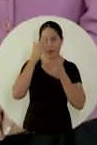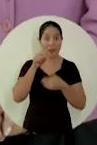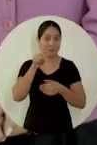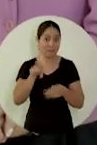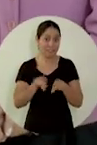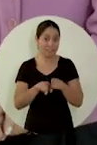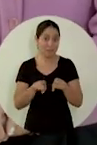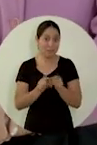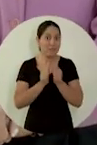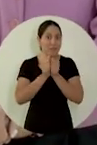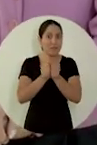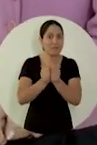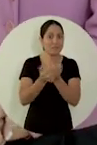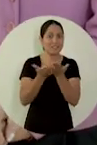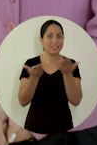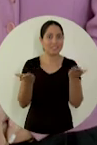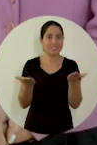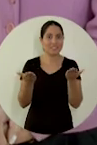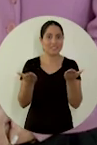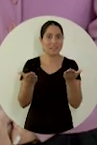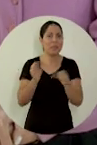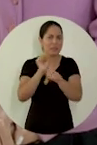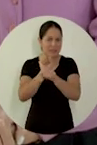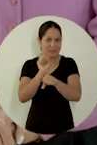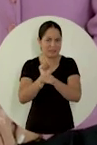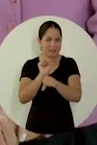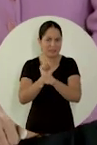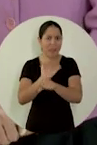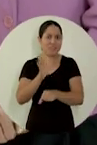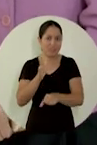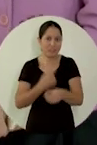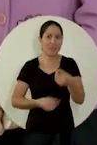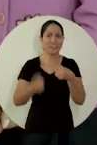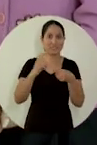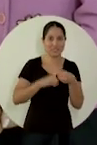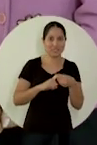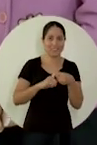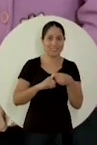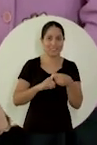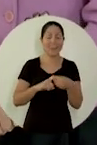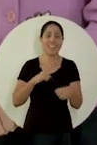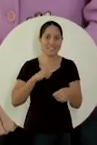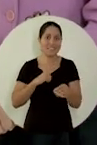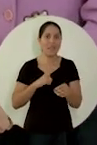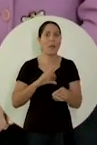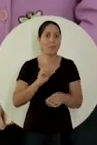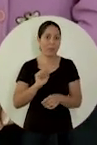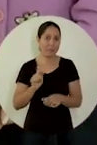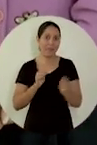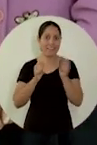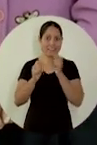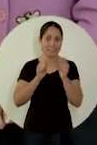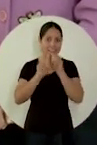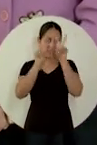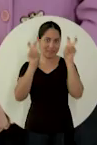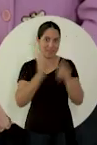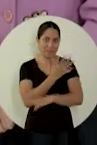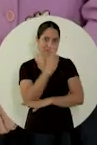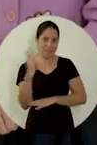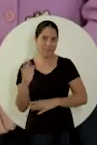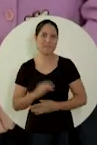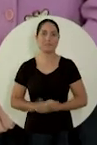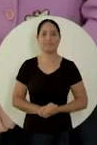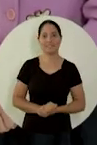vocês. Obrigada a você também pela sua companhia, mas não sai daí ainda, porque daqui a pouquinho a gente volta com mais OAB Entrevista